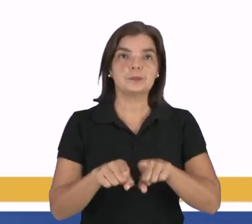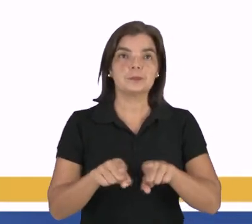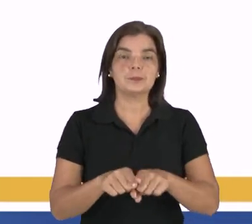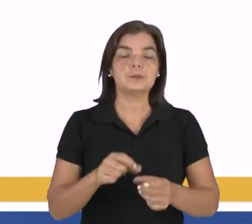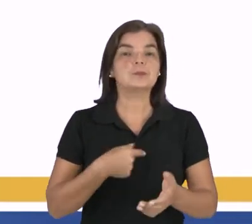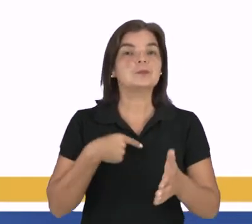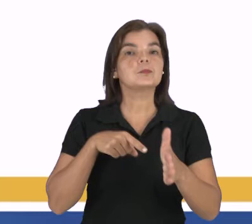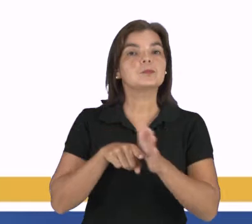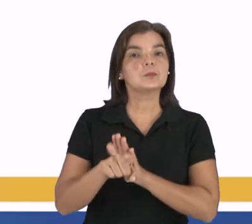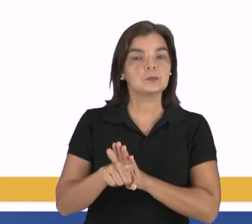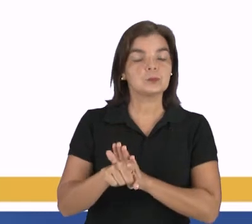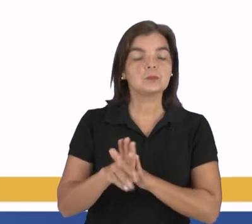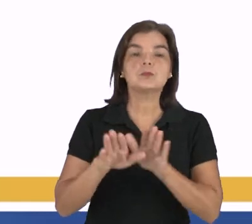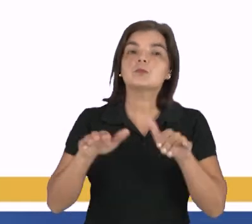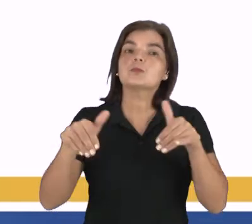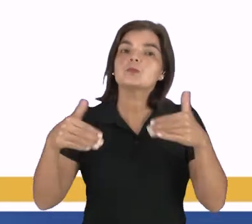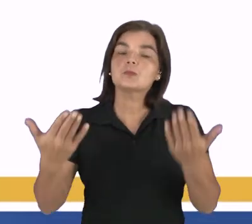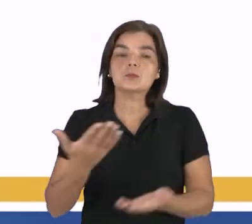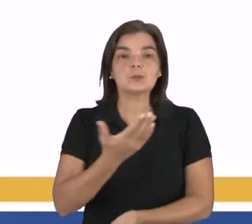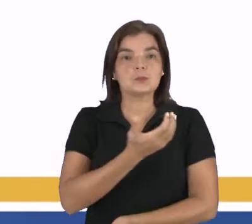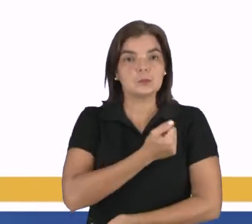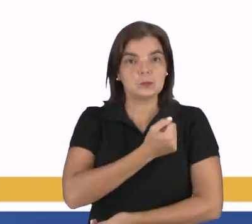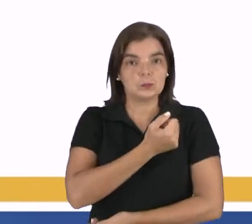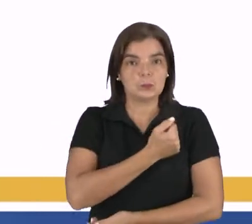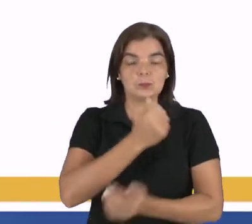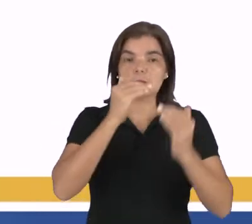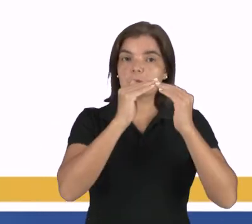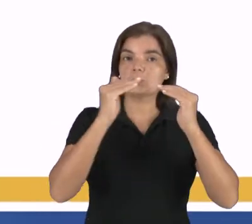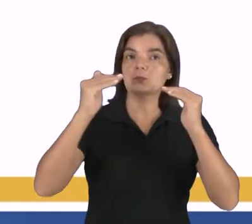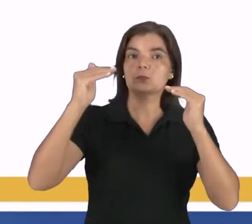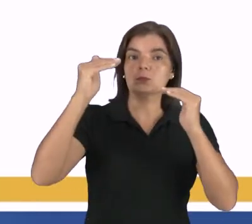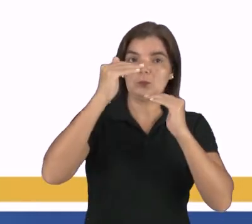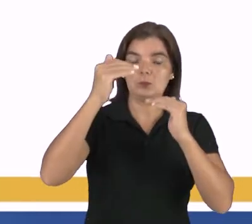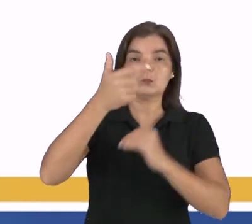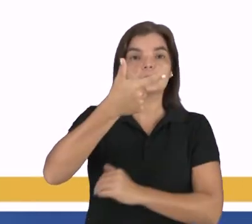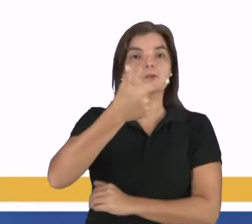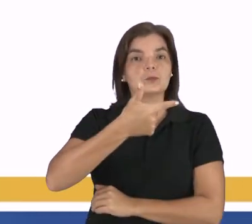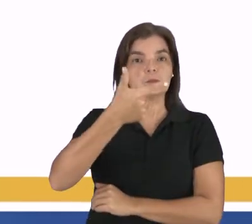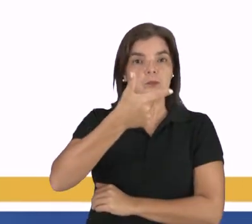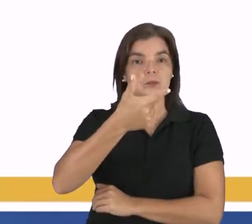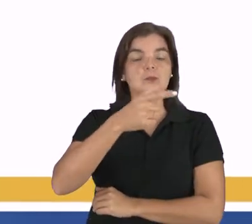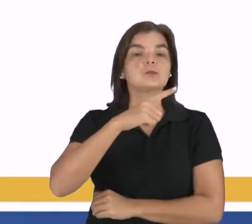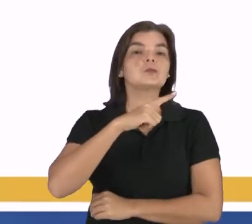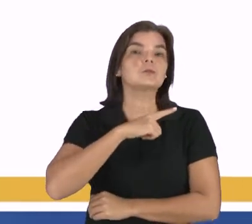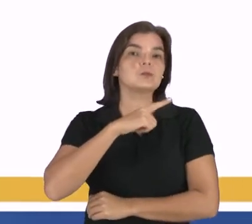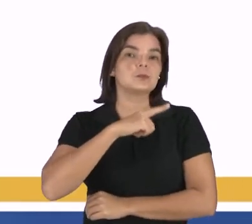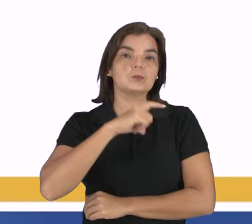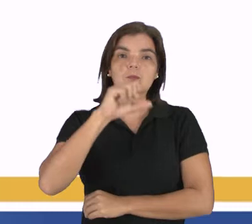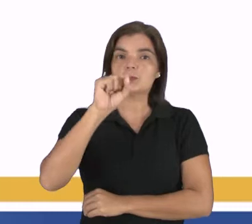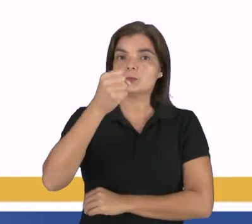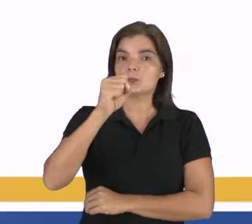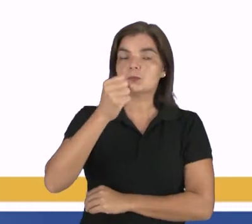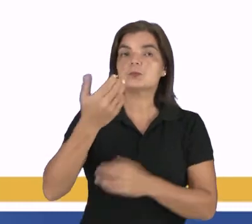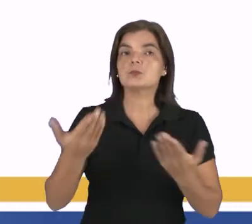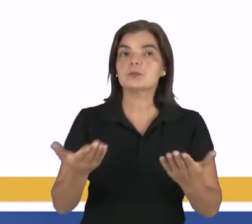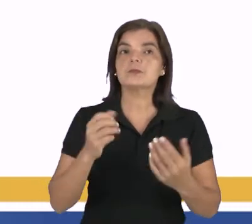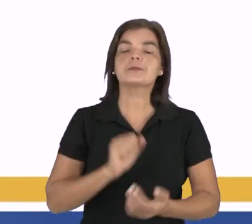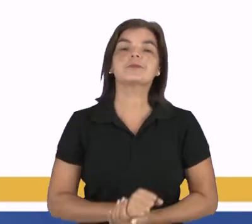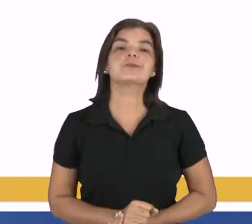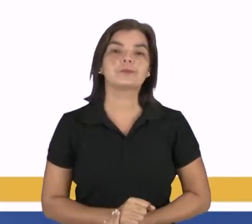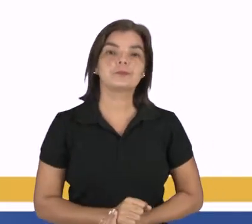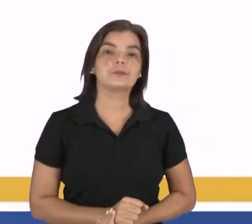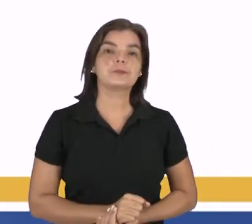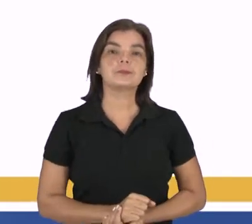ele estava perguntando qual o número que nós devemos elevar no 2 que nós obtemos o 8. Então,